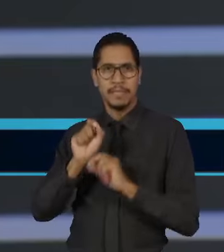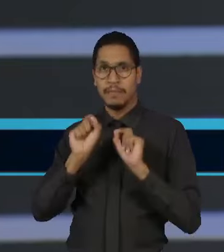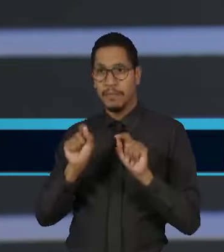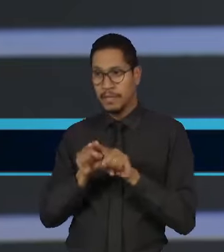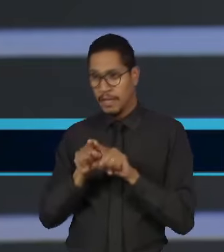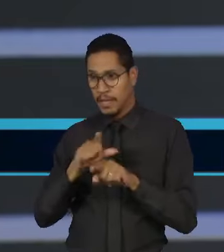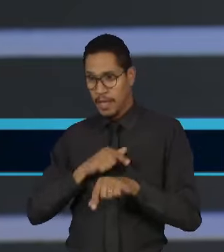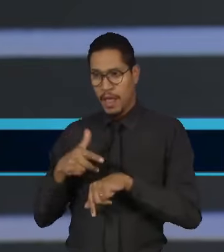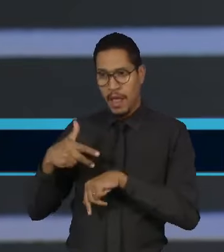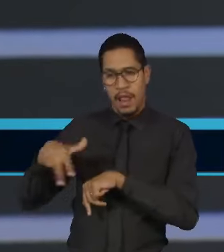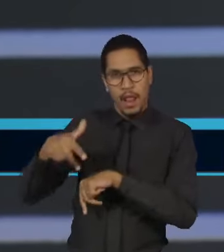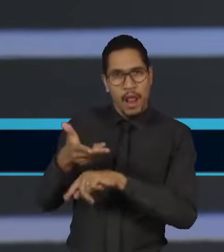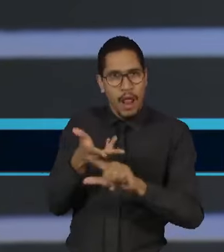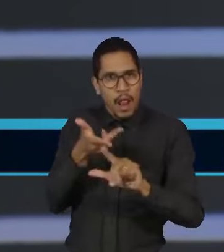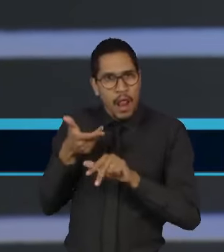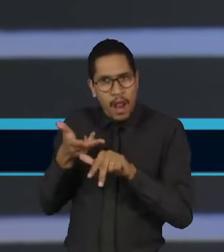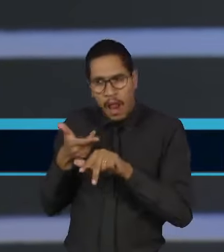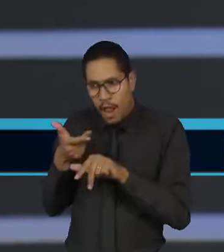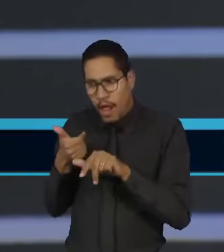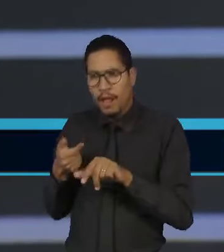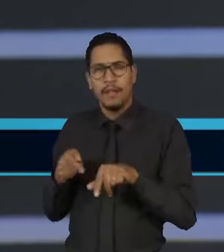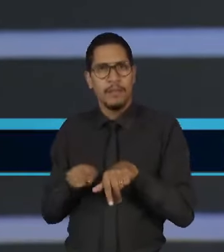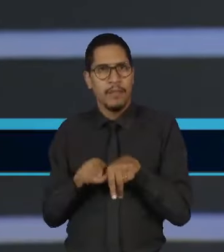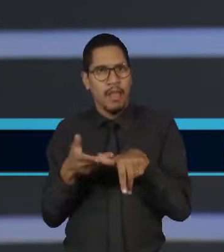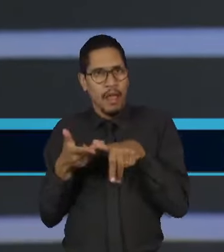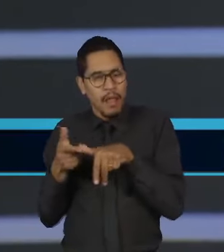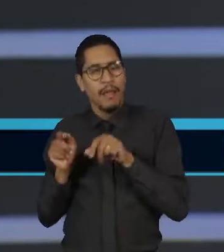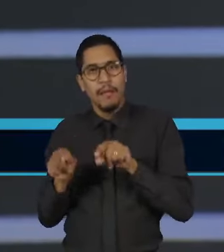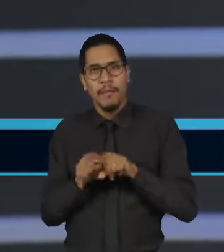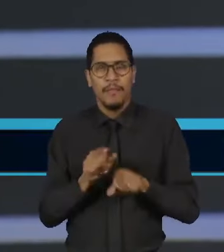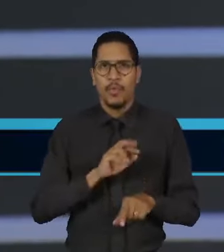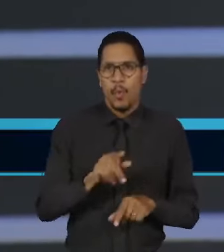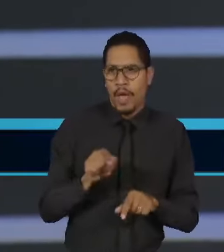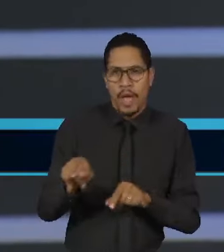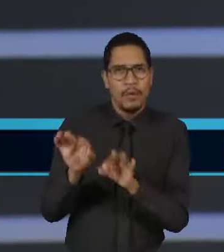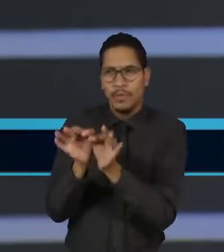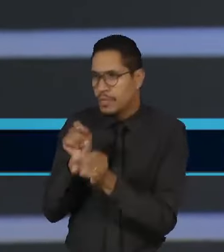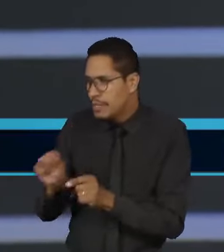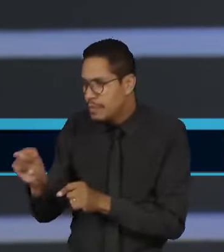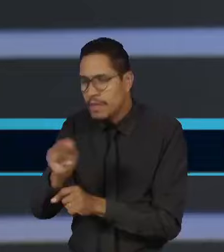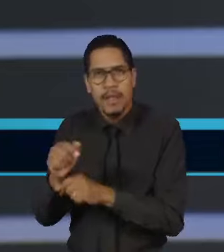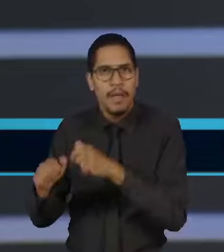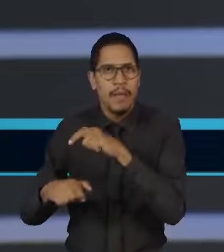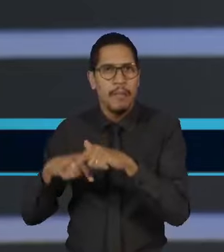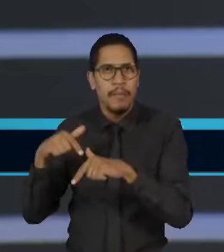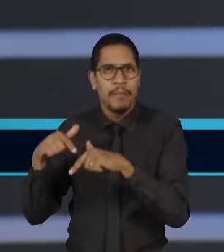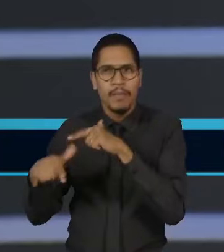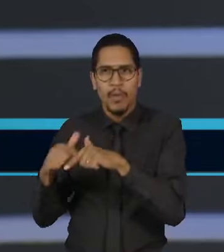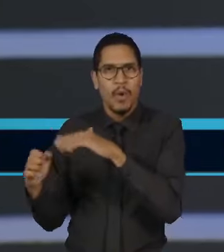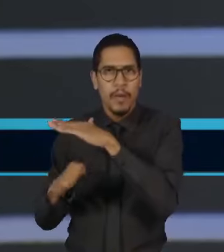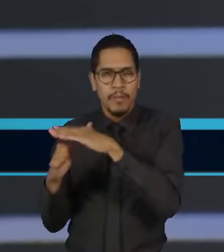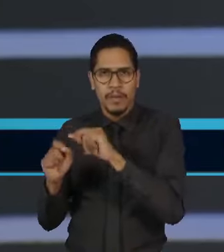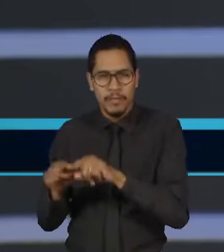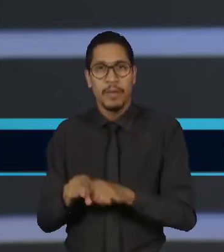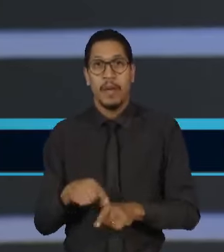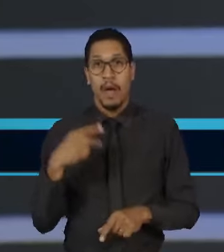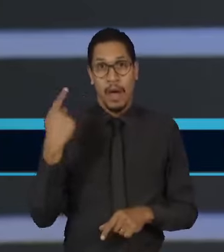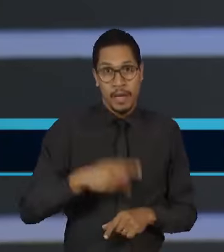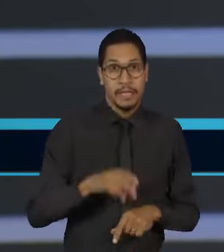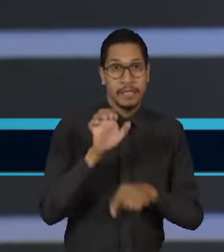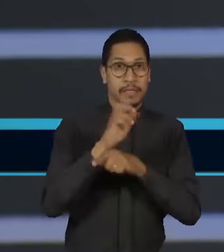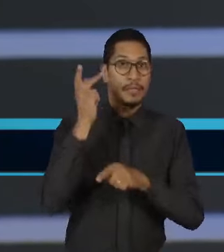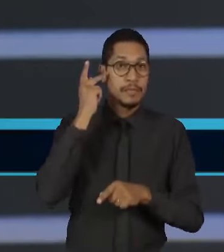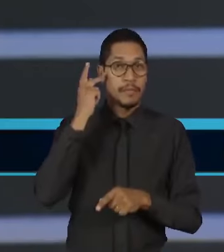benefícios fiscais para empresas para grandes empresas não pro micro pequeno médio empreendedor esse não Então por que não enfrentar só o estado de São Paulo